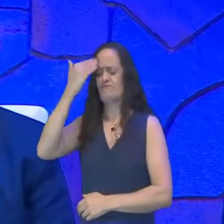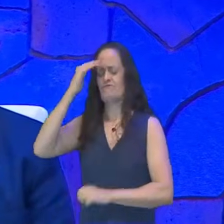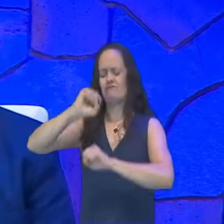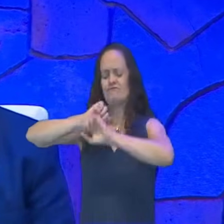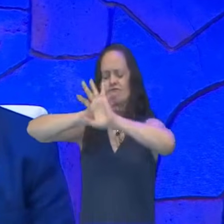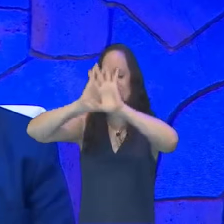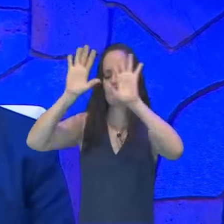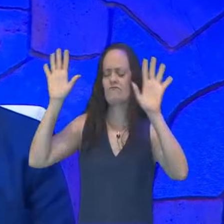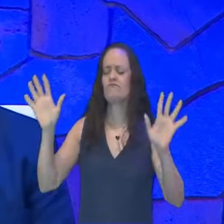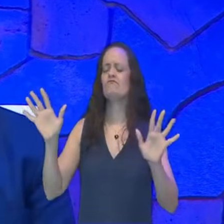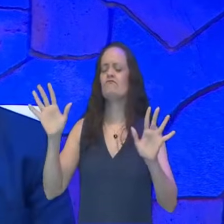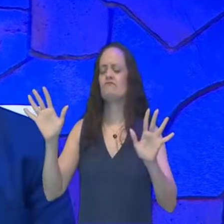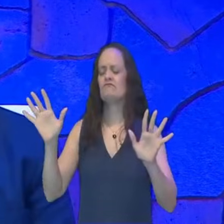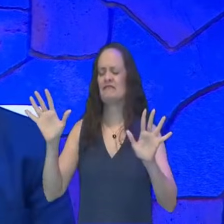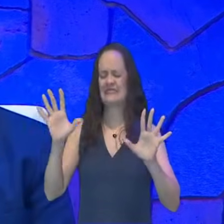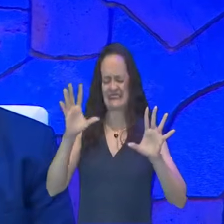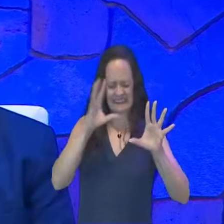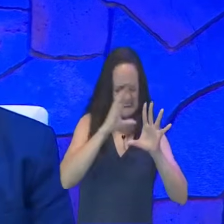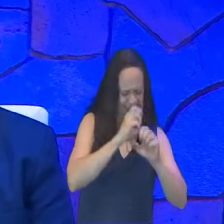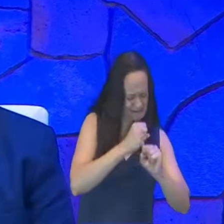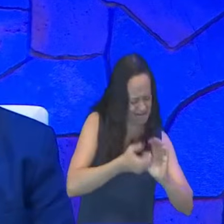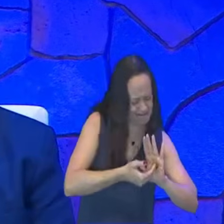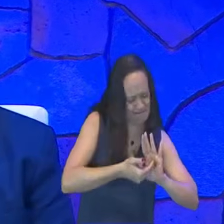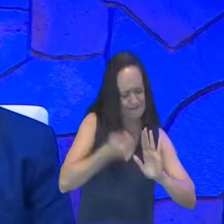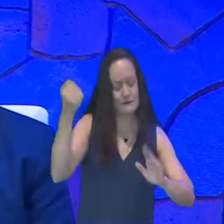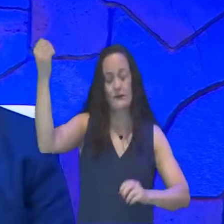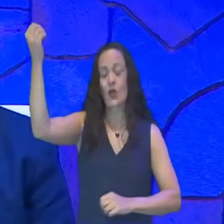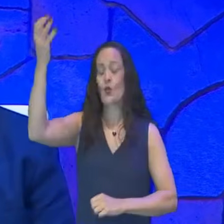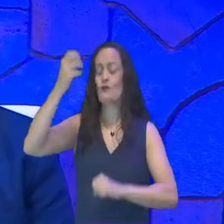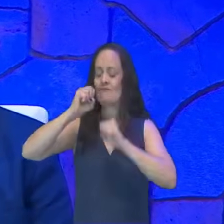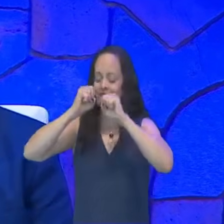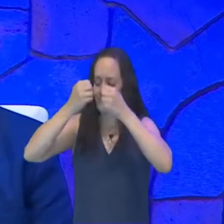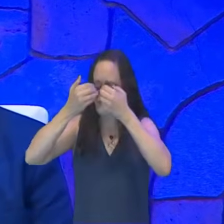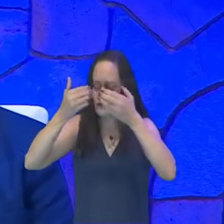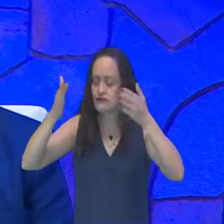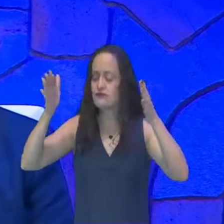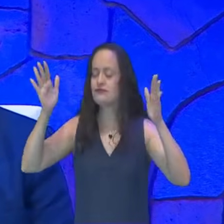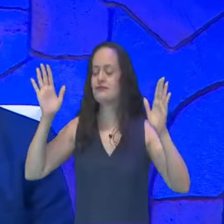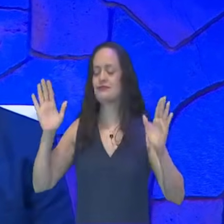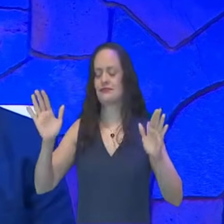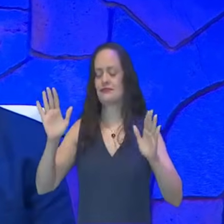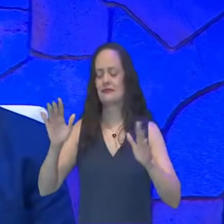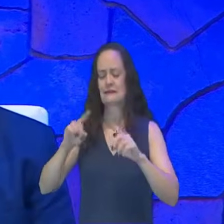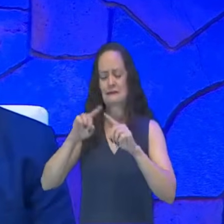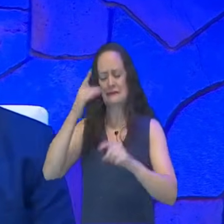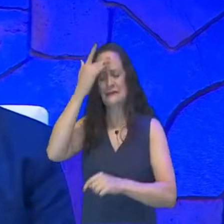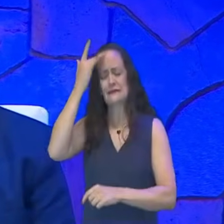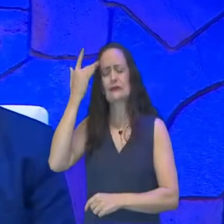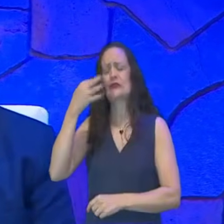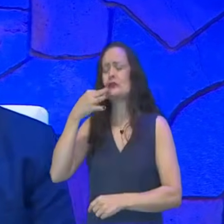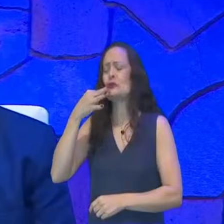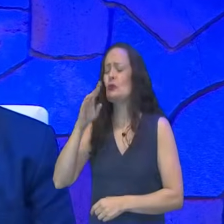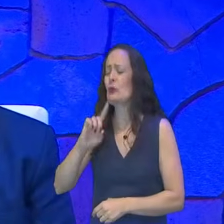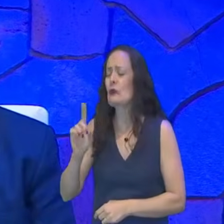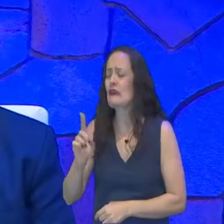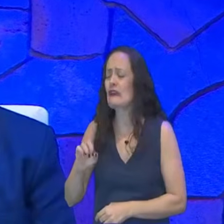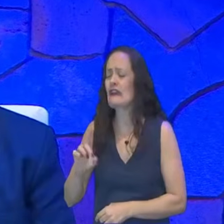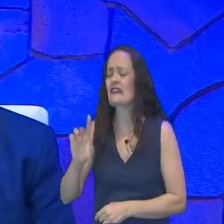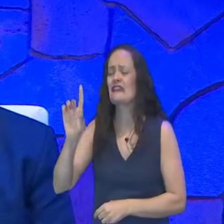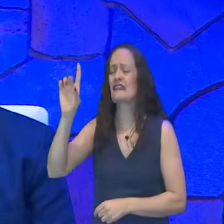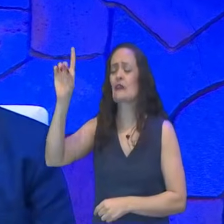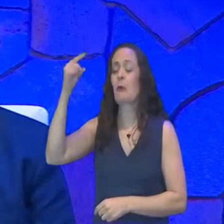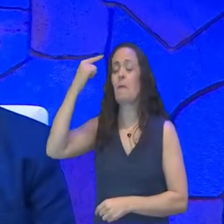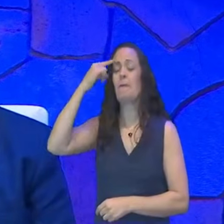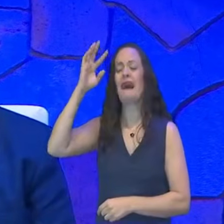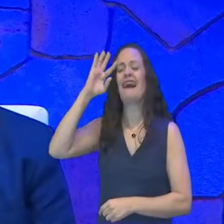para aqueles que estão em trevas, ó Deus. Aqueles que não conhecem, mas também aqueles, ó Pai, que acham que estão na